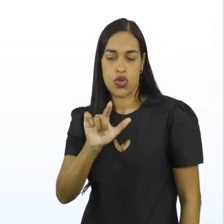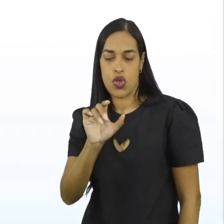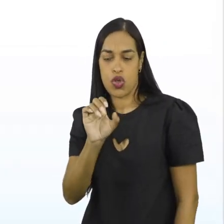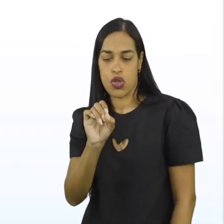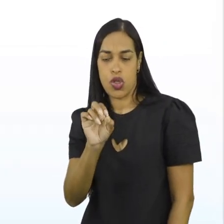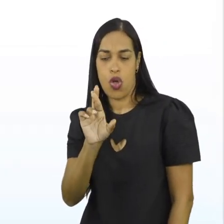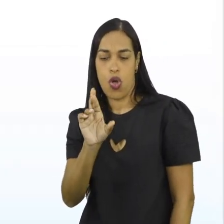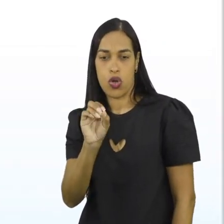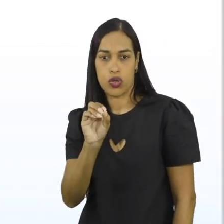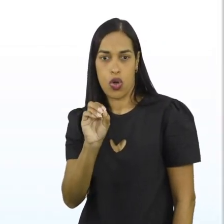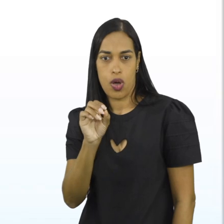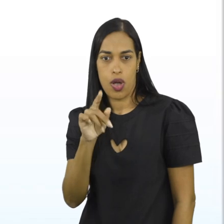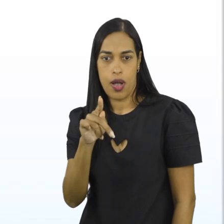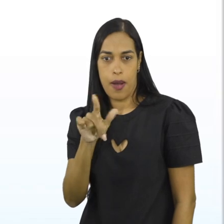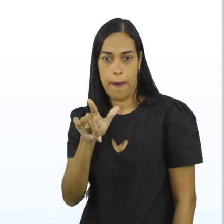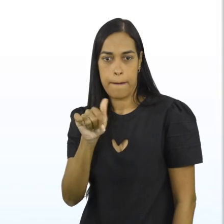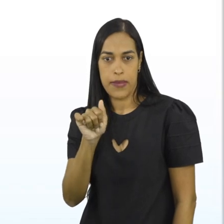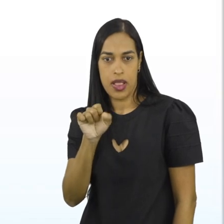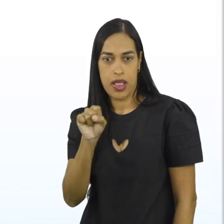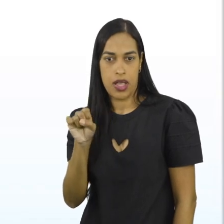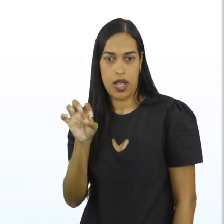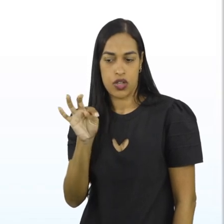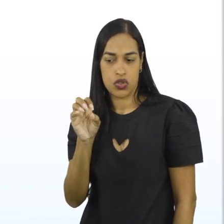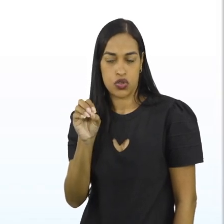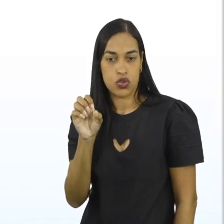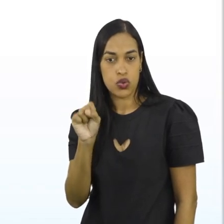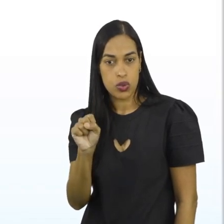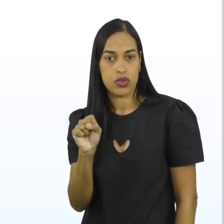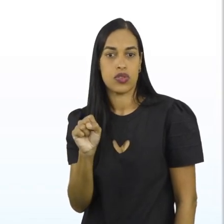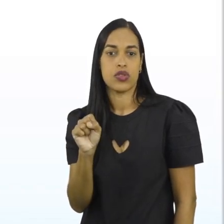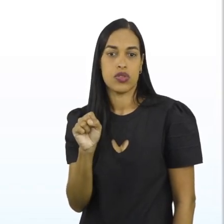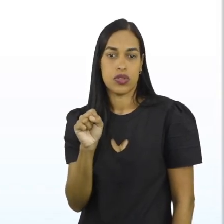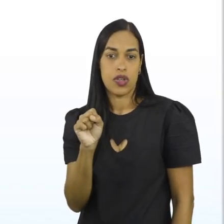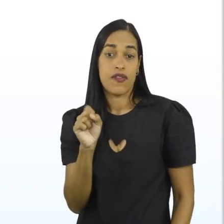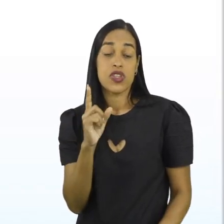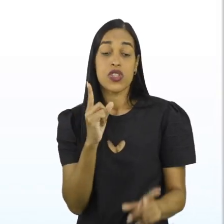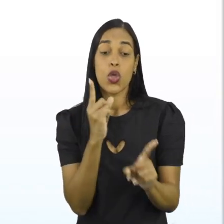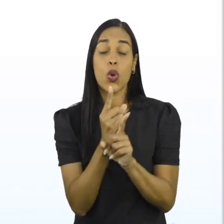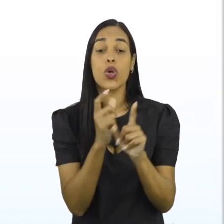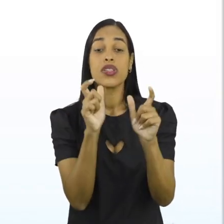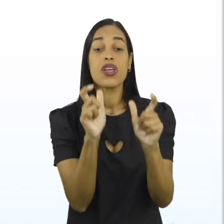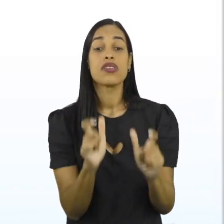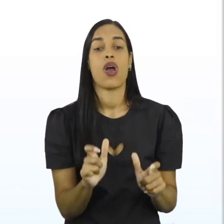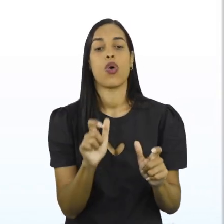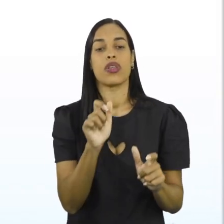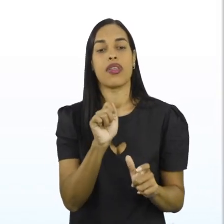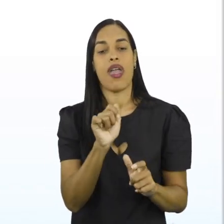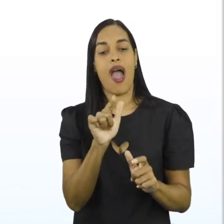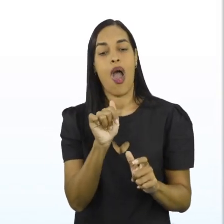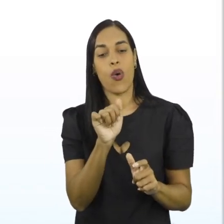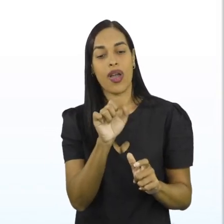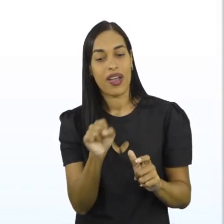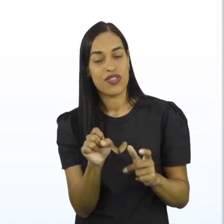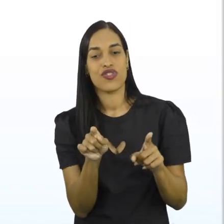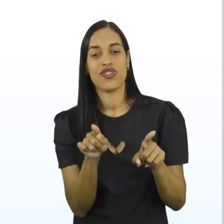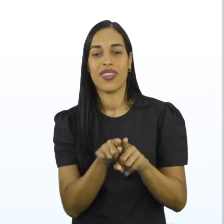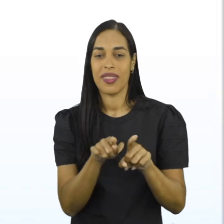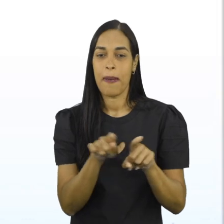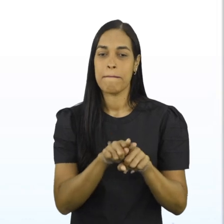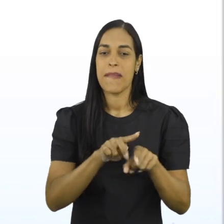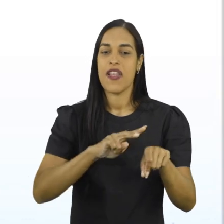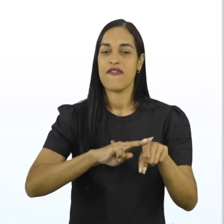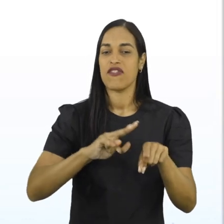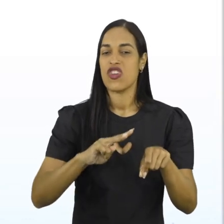ser encontrados nas algas, olha, e vegetais. E o que é que os cloroplastos vão